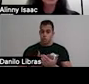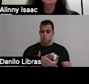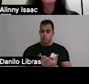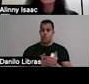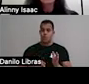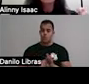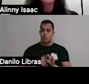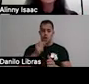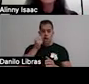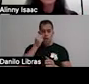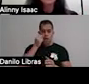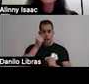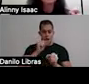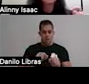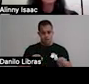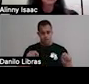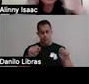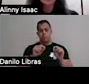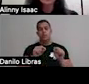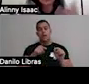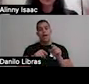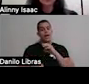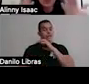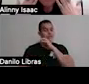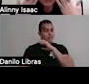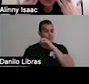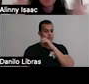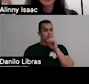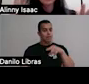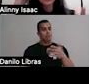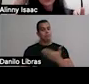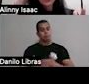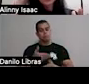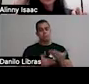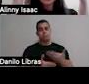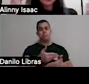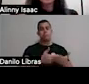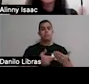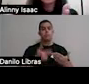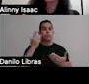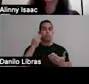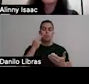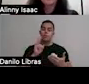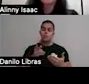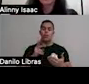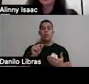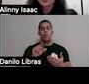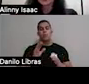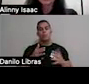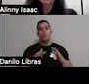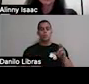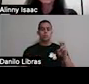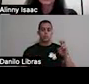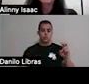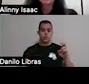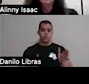em camundongos, onde esses animais, eles são animais, né, sociáveis, então, normalmente a gente mantém cerca de 5 animais por caixa,